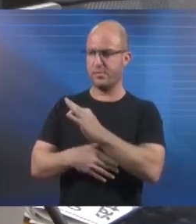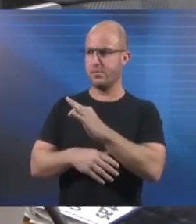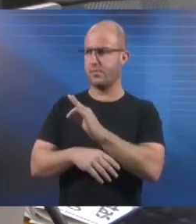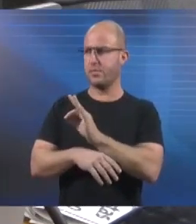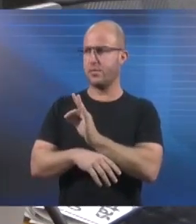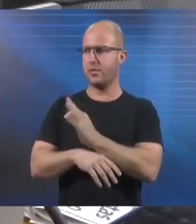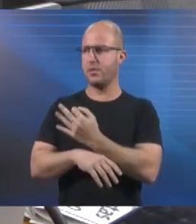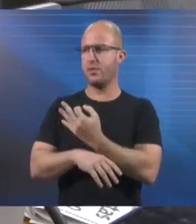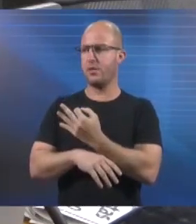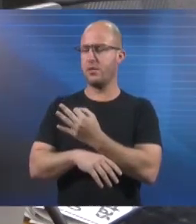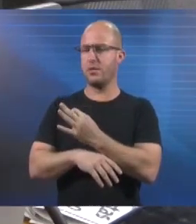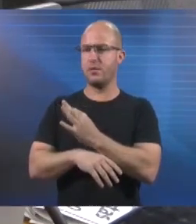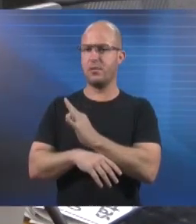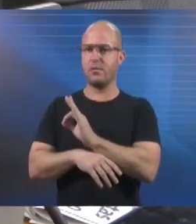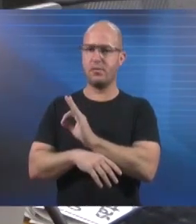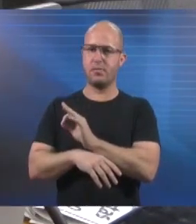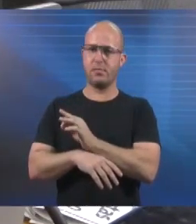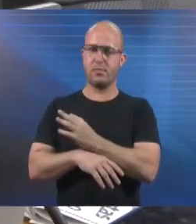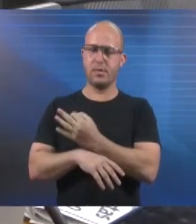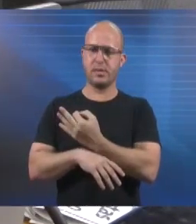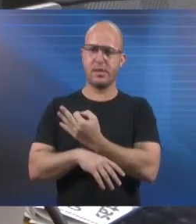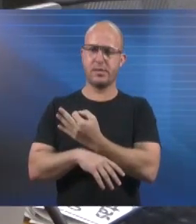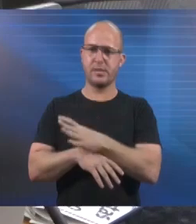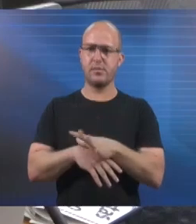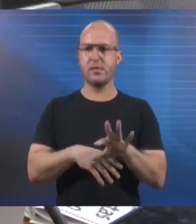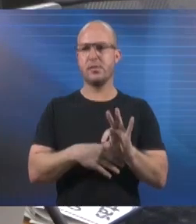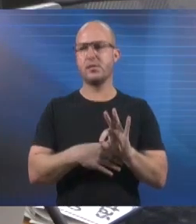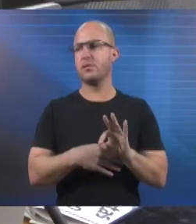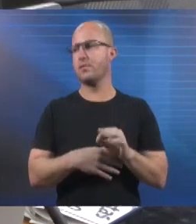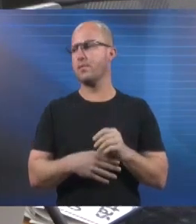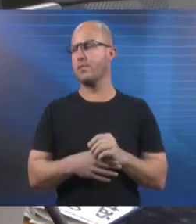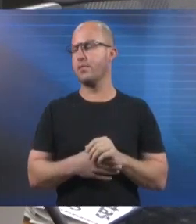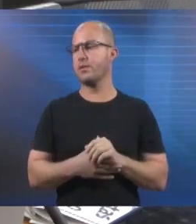vale quase que exclusivamente